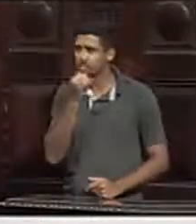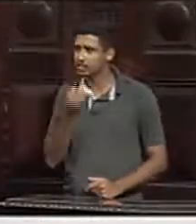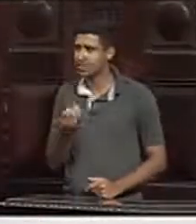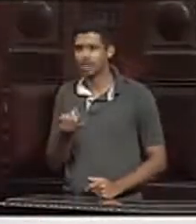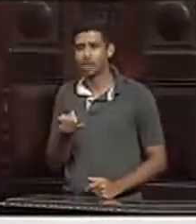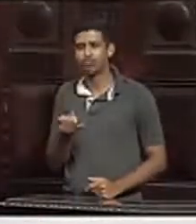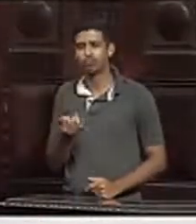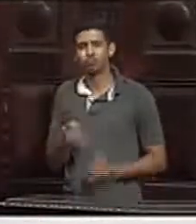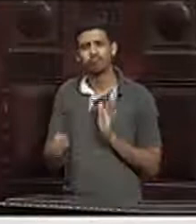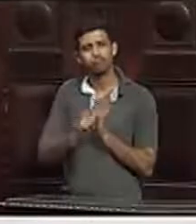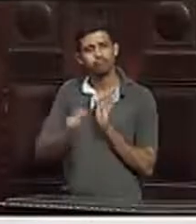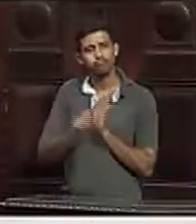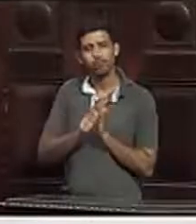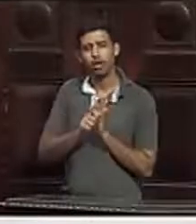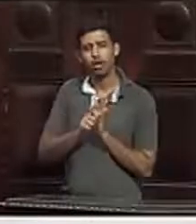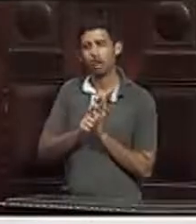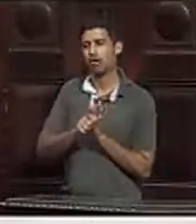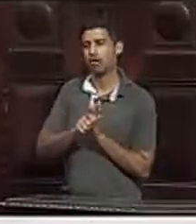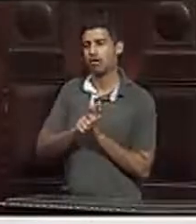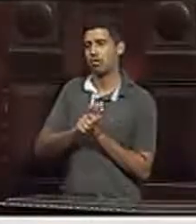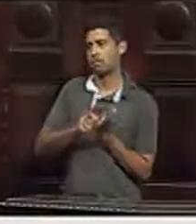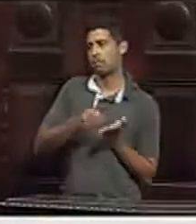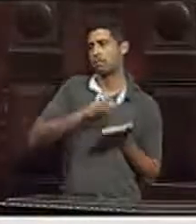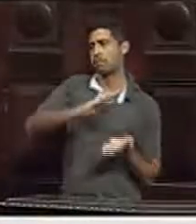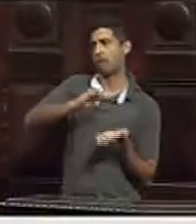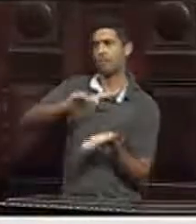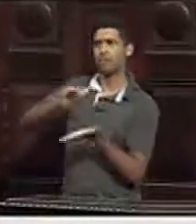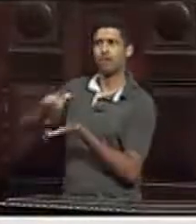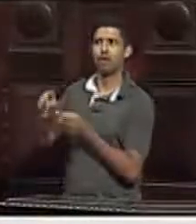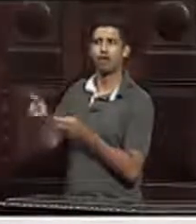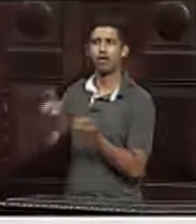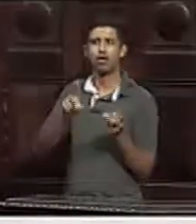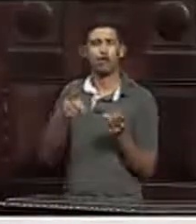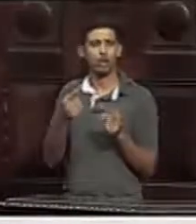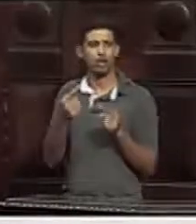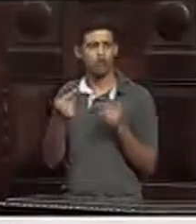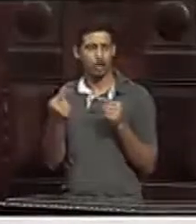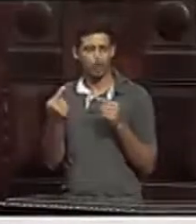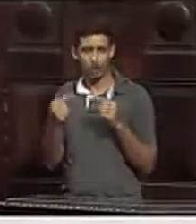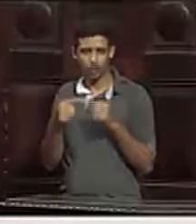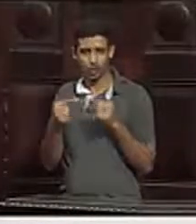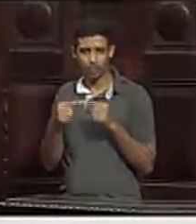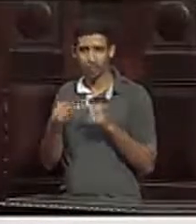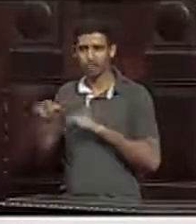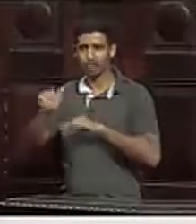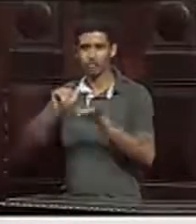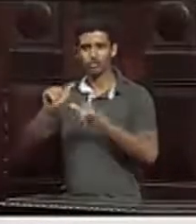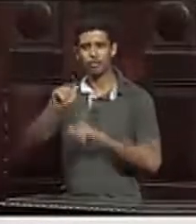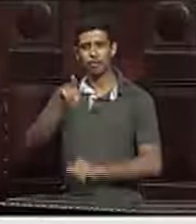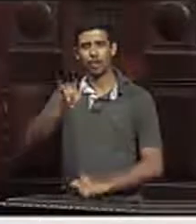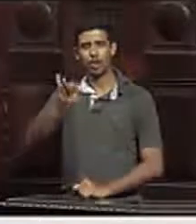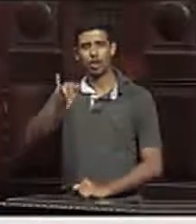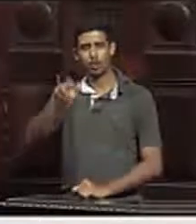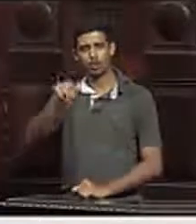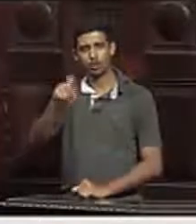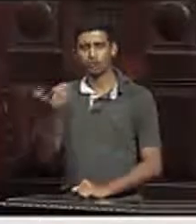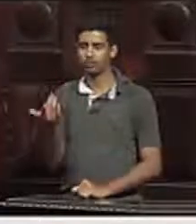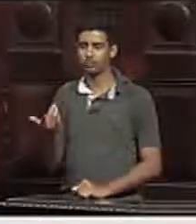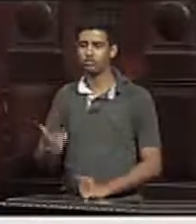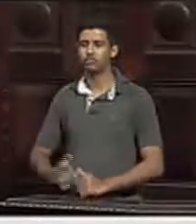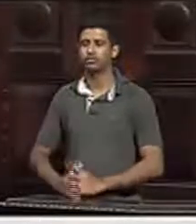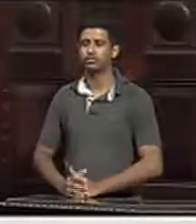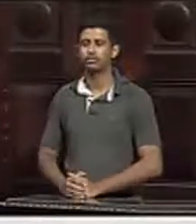de entorpecentes é feito por aquelas chamadas mulas que engolem tantos